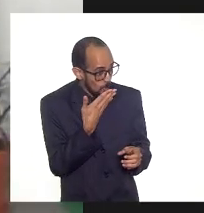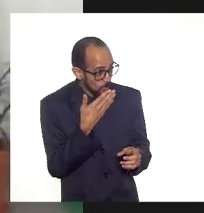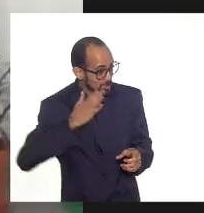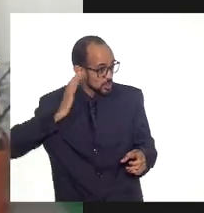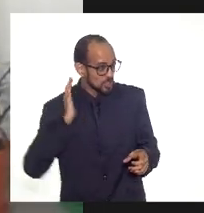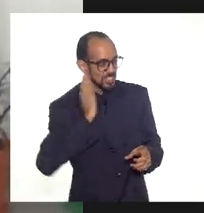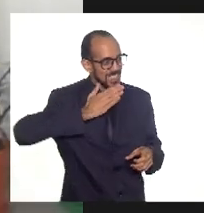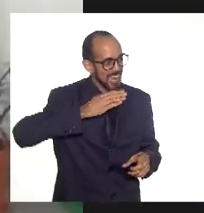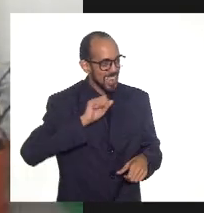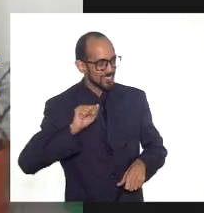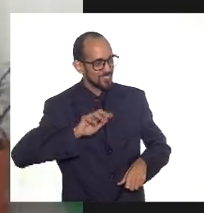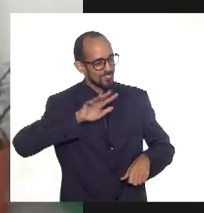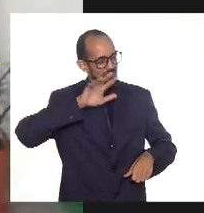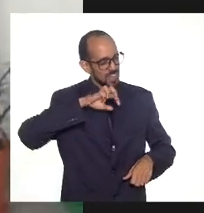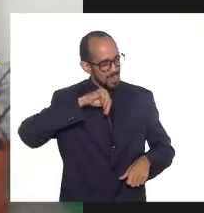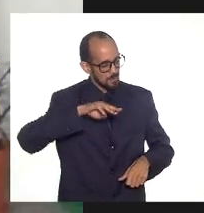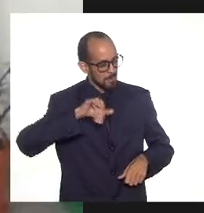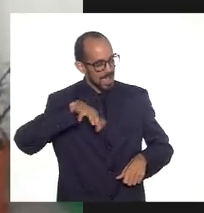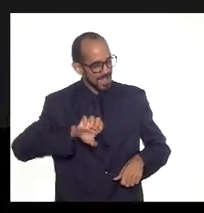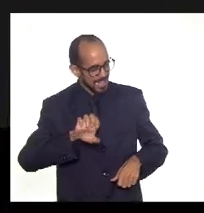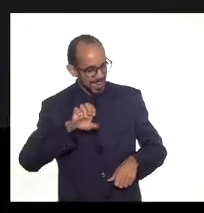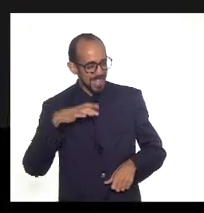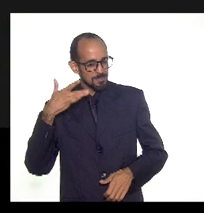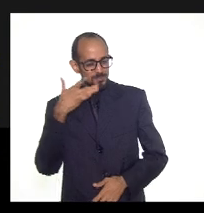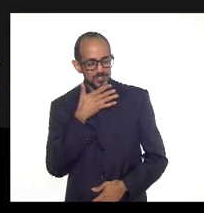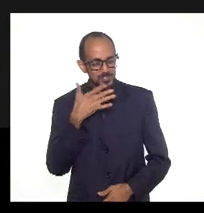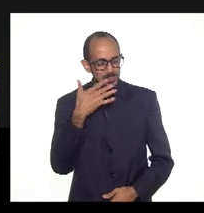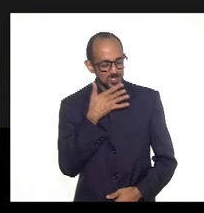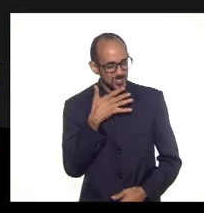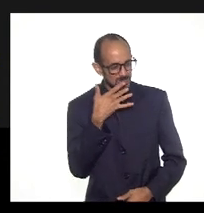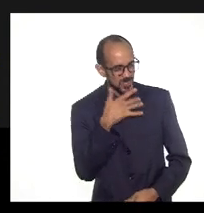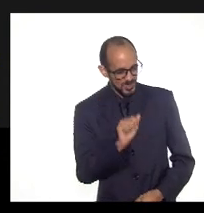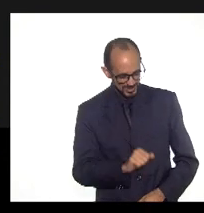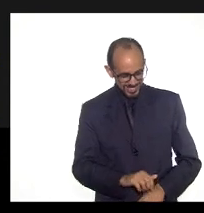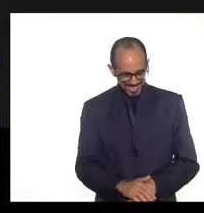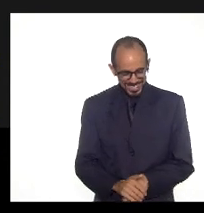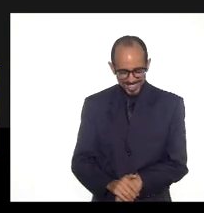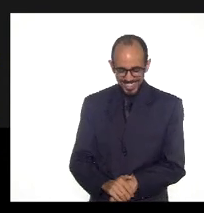Esse bolo é muito gostoso. Eu sabia. Que a...